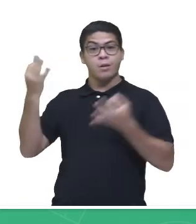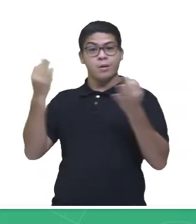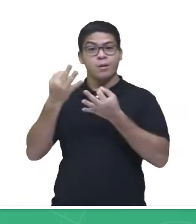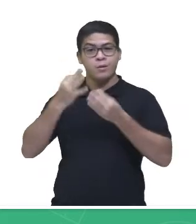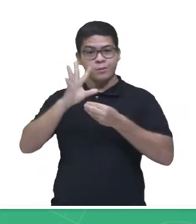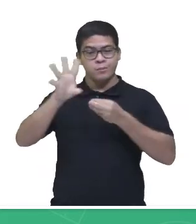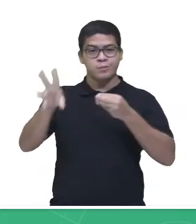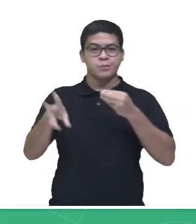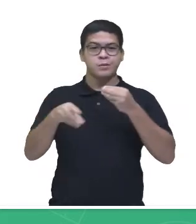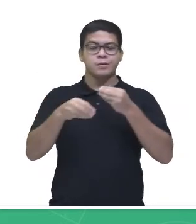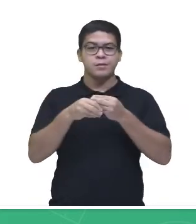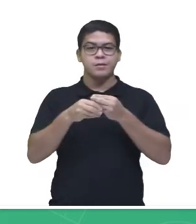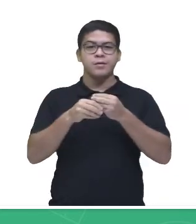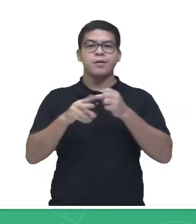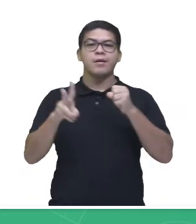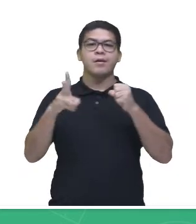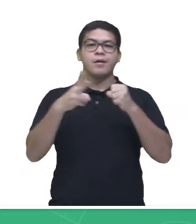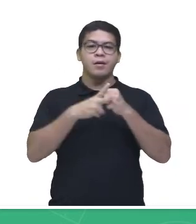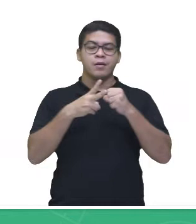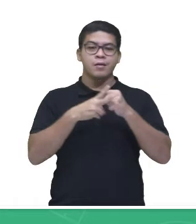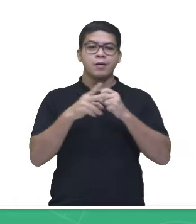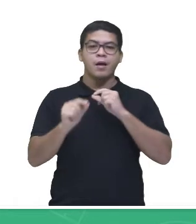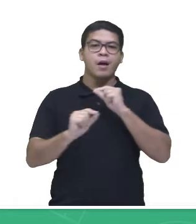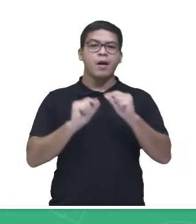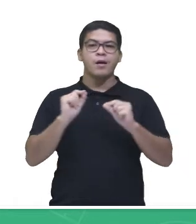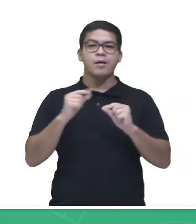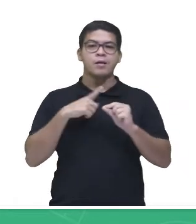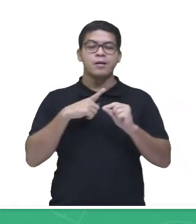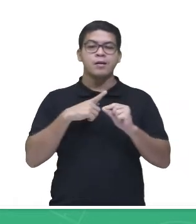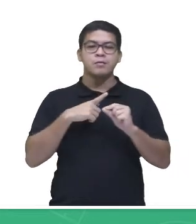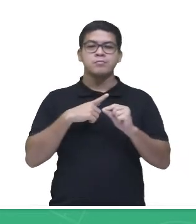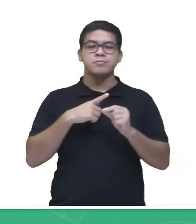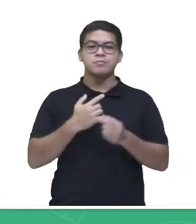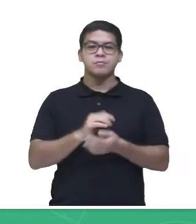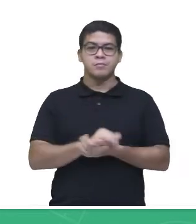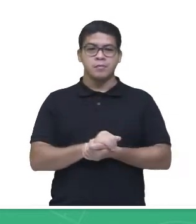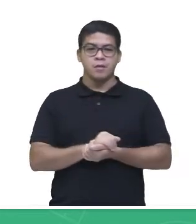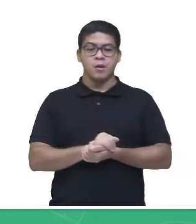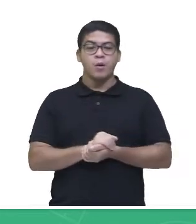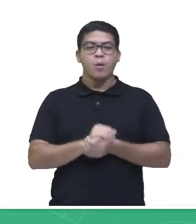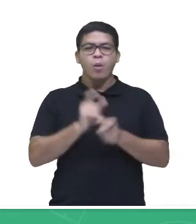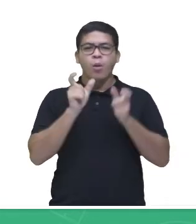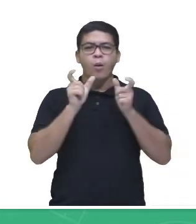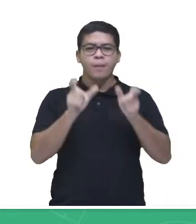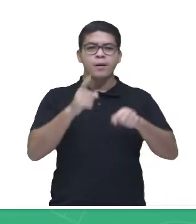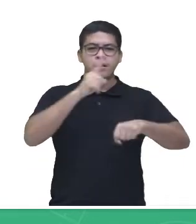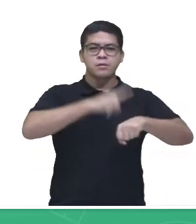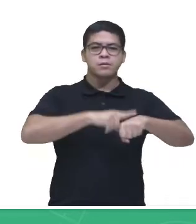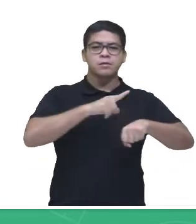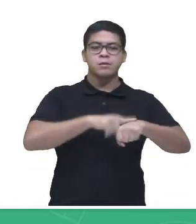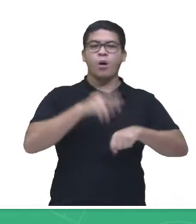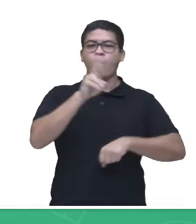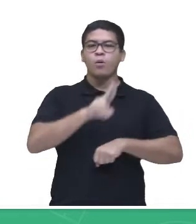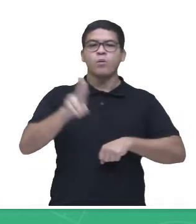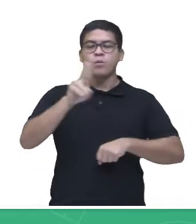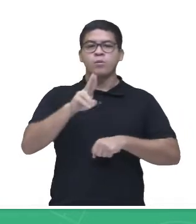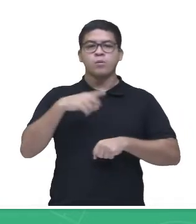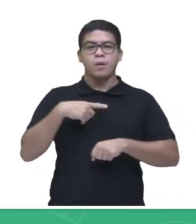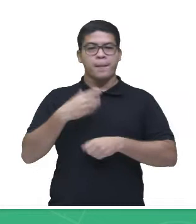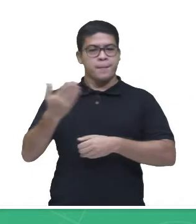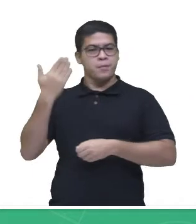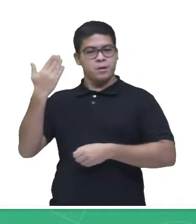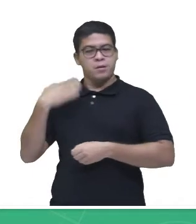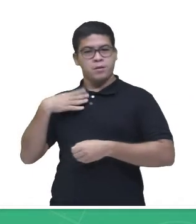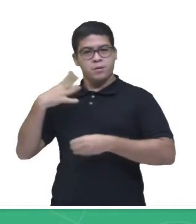compuesto. Verbos irregulares. Los marcadores temporales usados com el pretérito